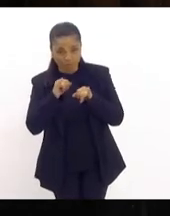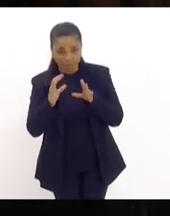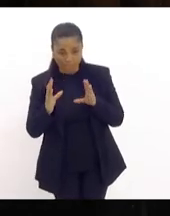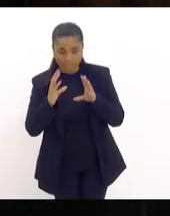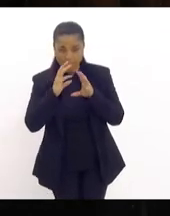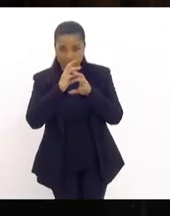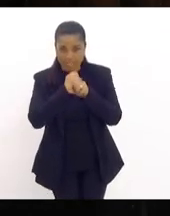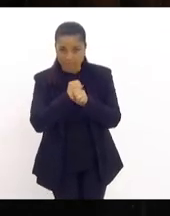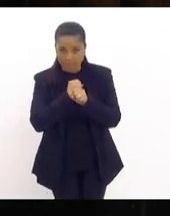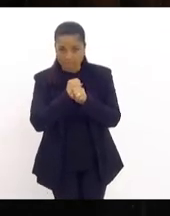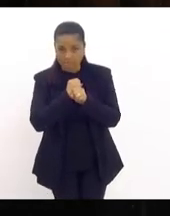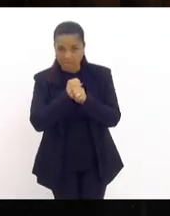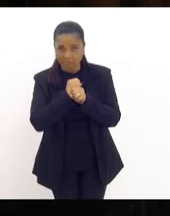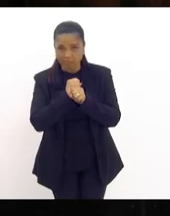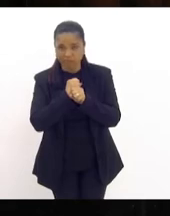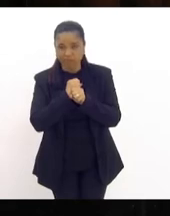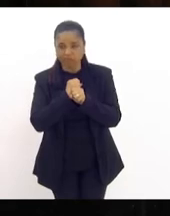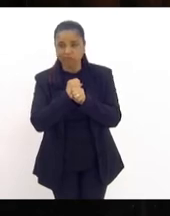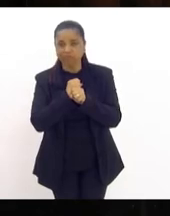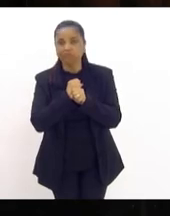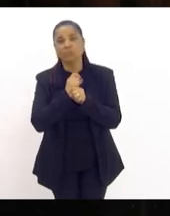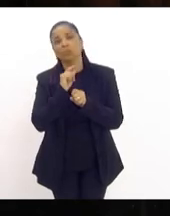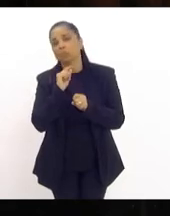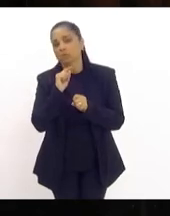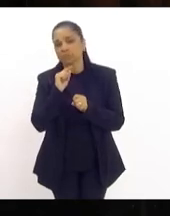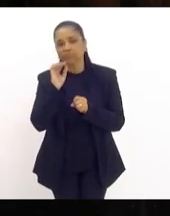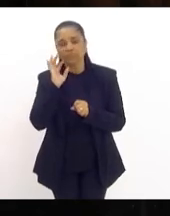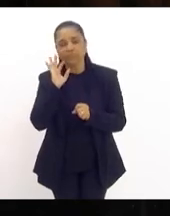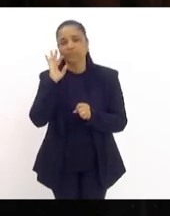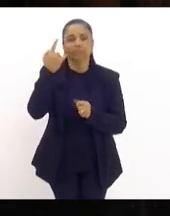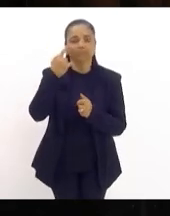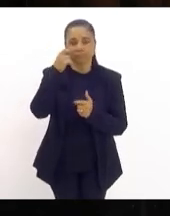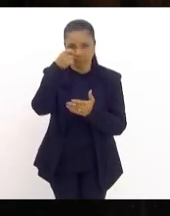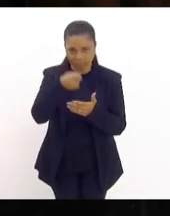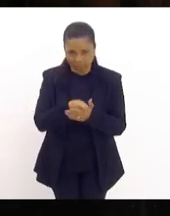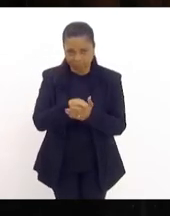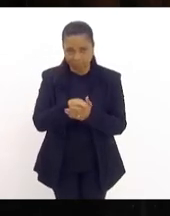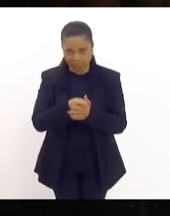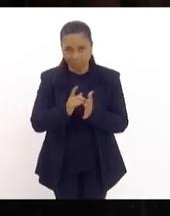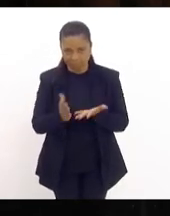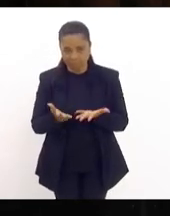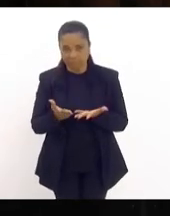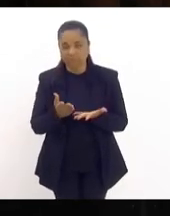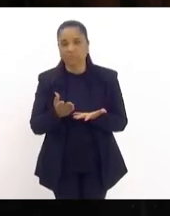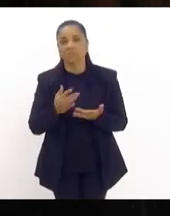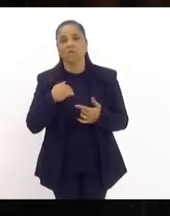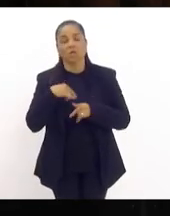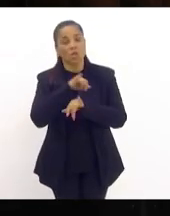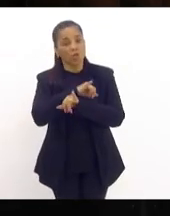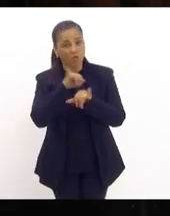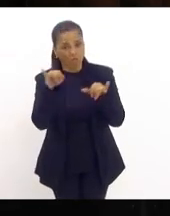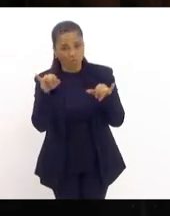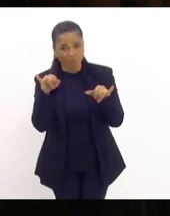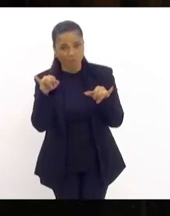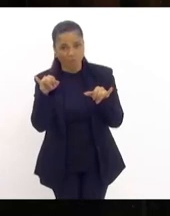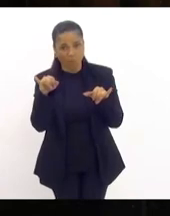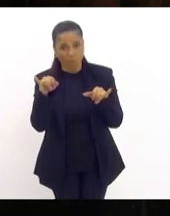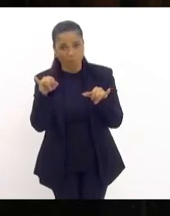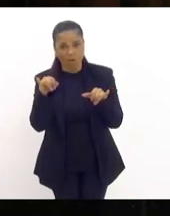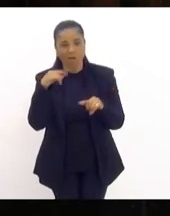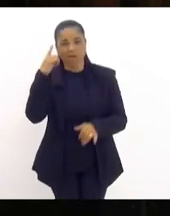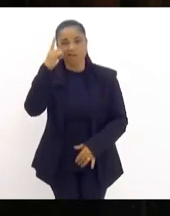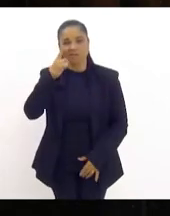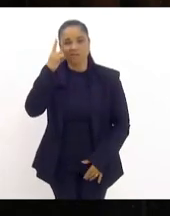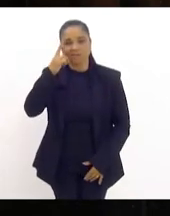os desdobramentos devidos. Queria só informar, senhora